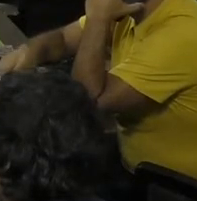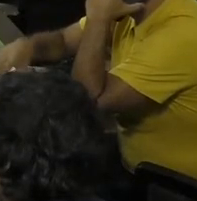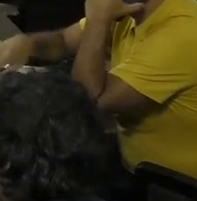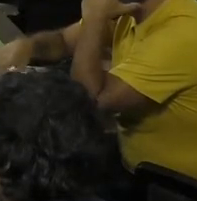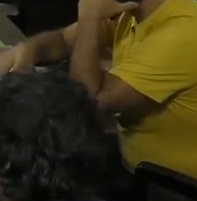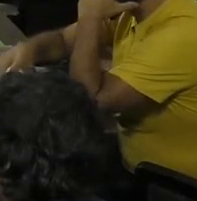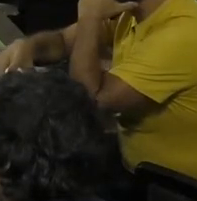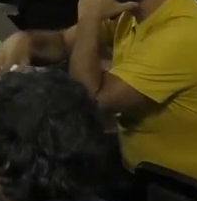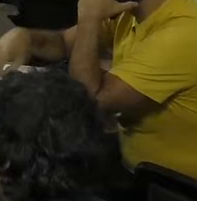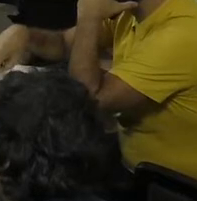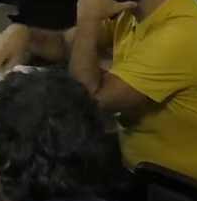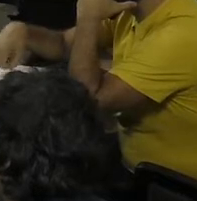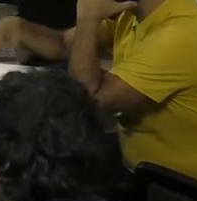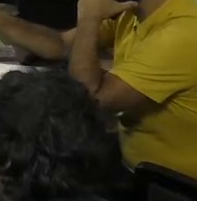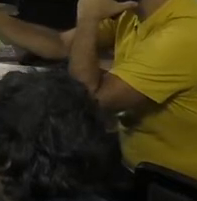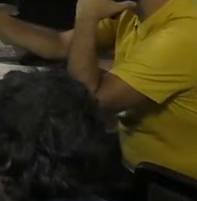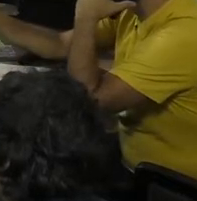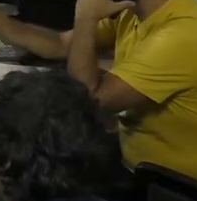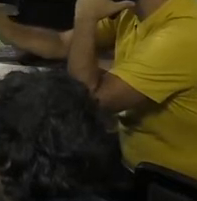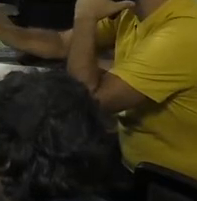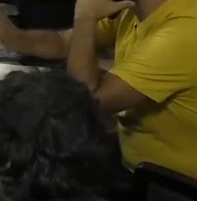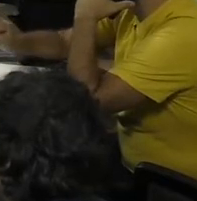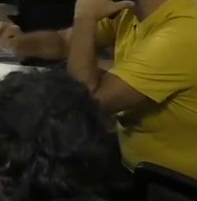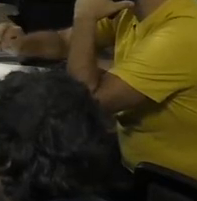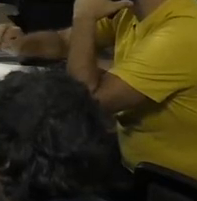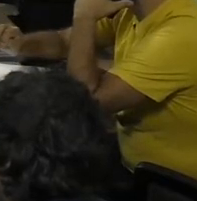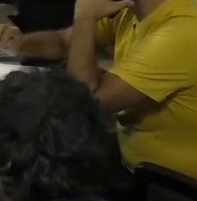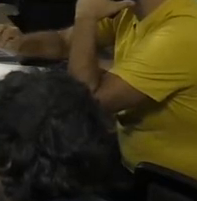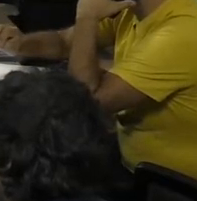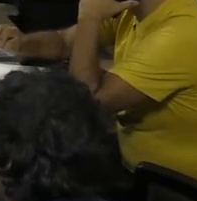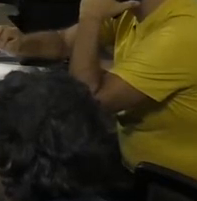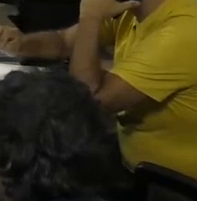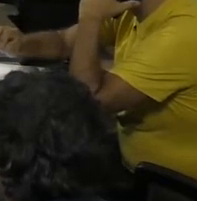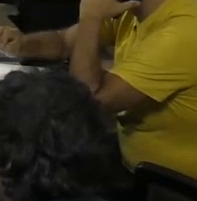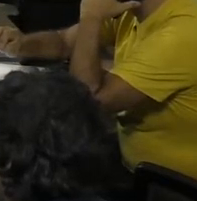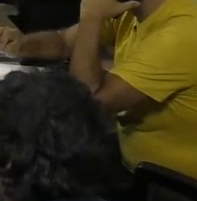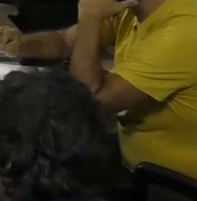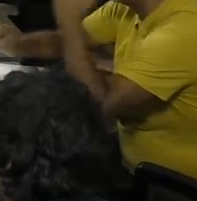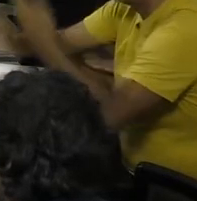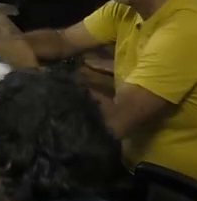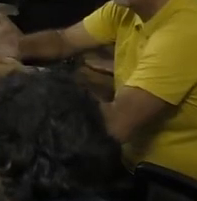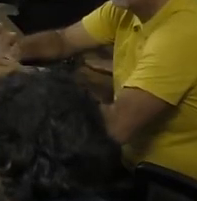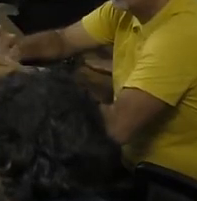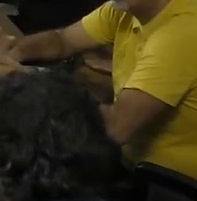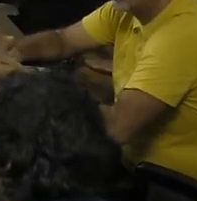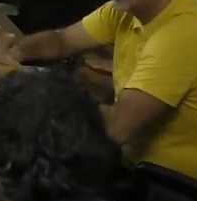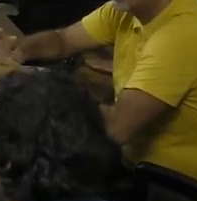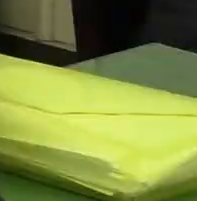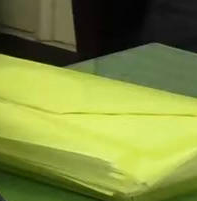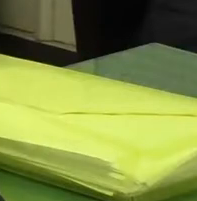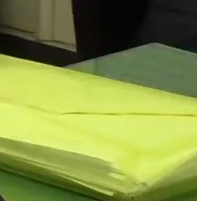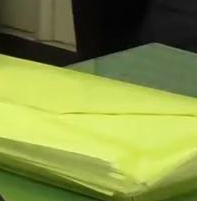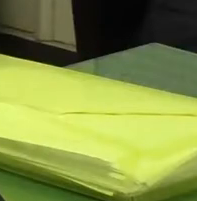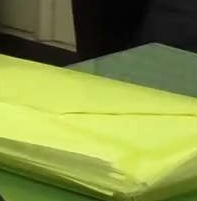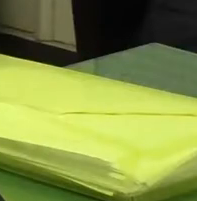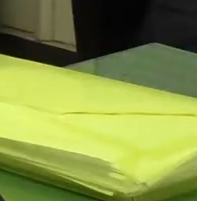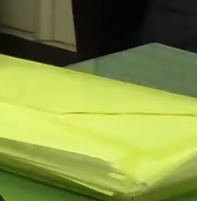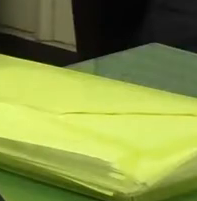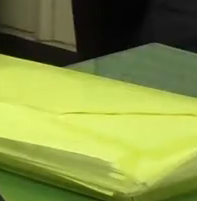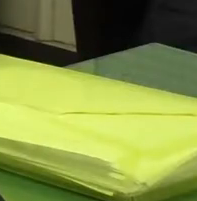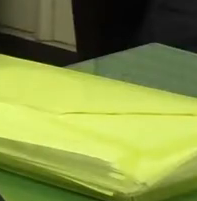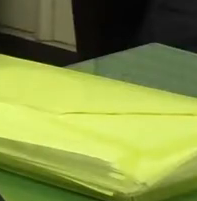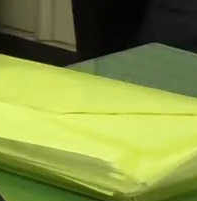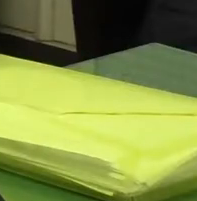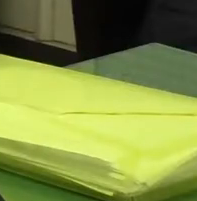de deputados. votos. Muito obrigado. Aliás, eu ando muito por aí final de semana, obviamente em Nova Iguaçu, mas vejo o senhor andando na cidade do